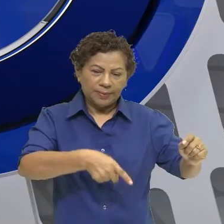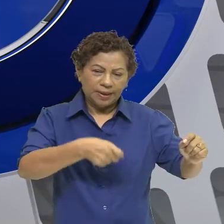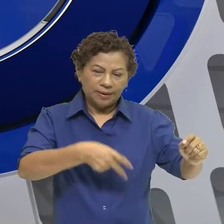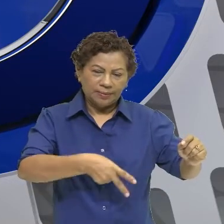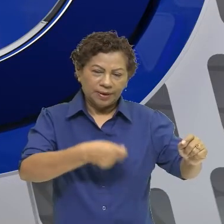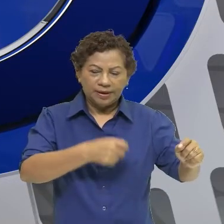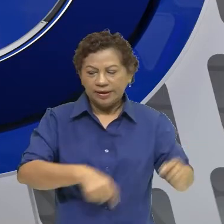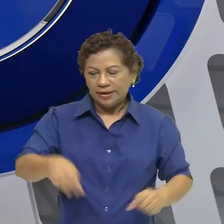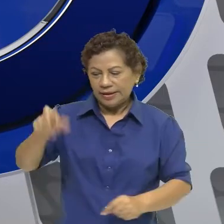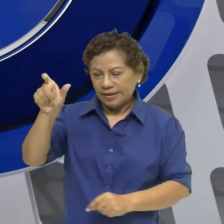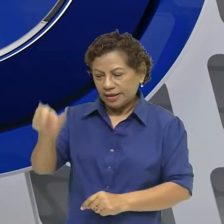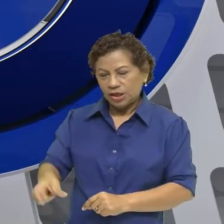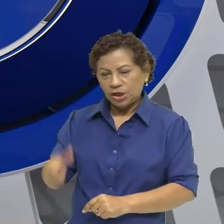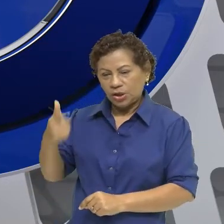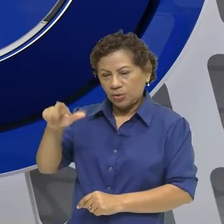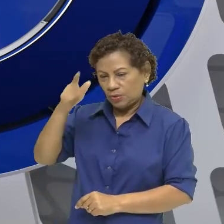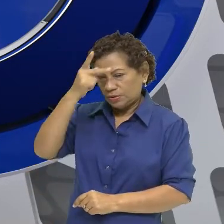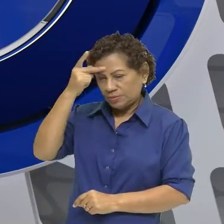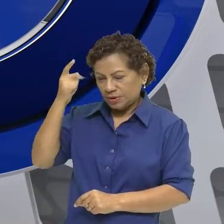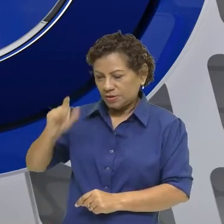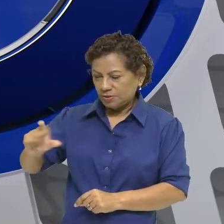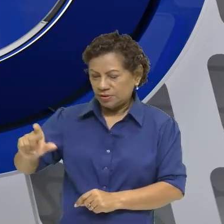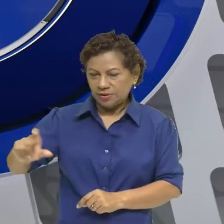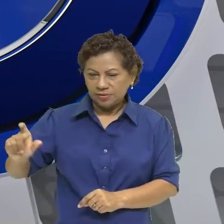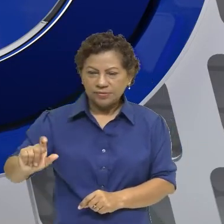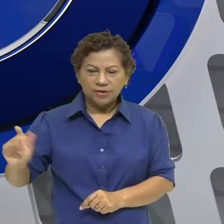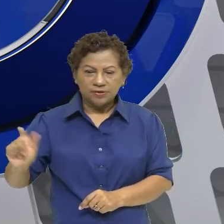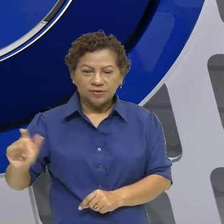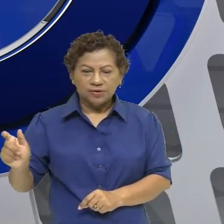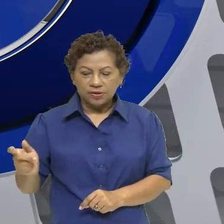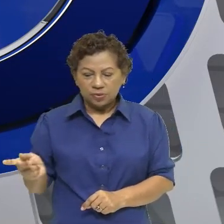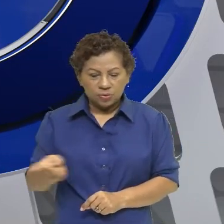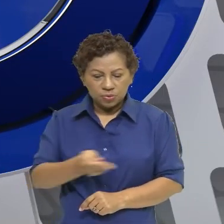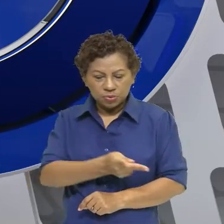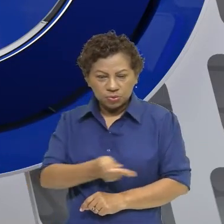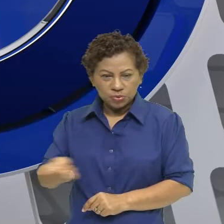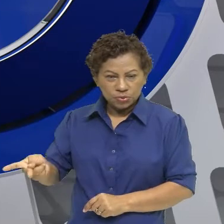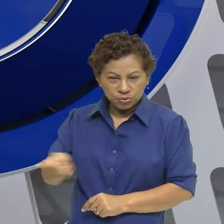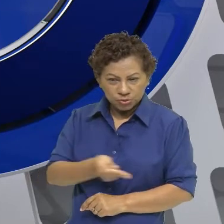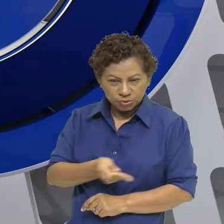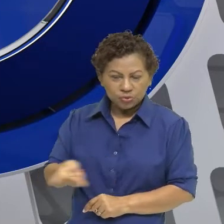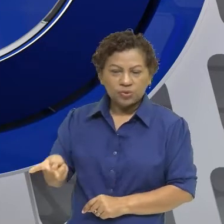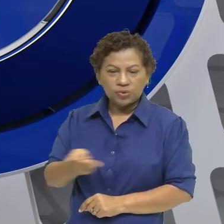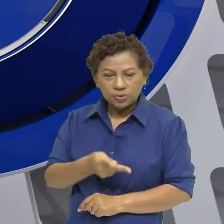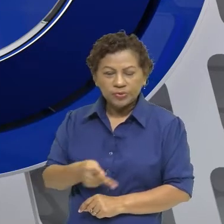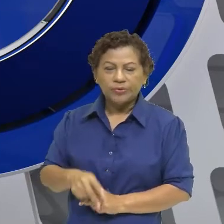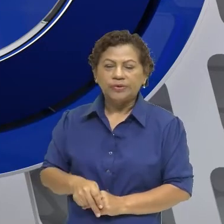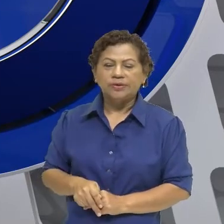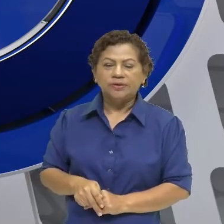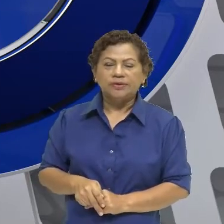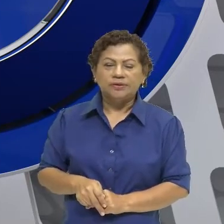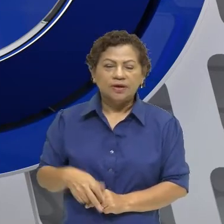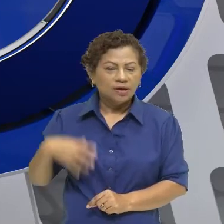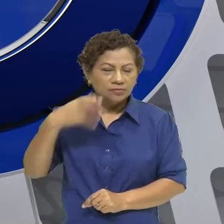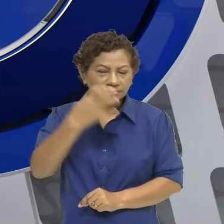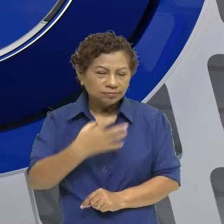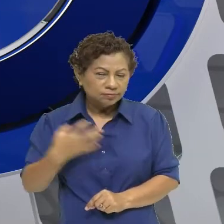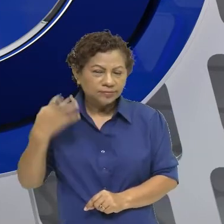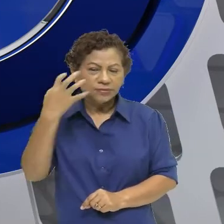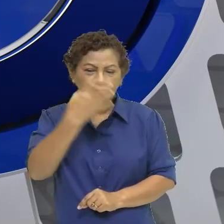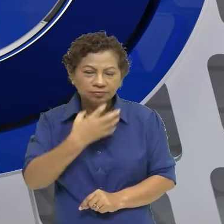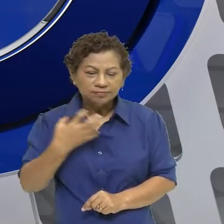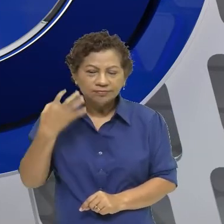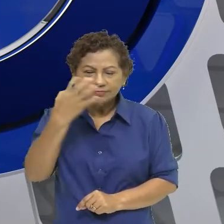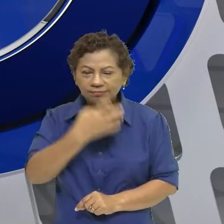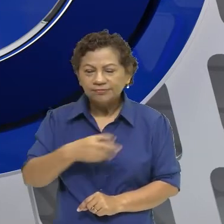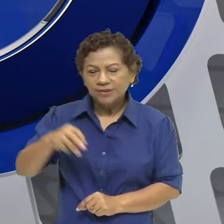um berimbau imaginário. E eu estou com o meu cachixi na mão. Eu estou tocando o arame do berimbau, e o